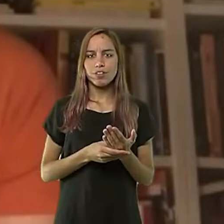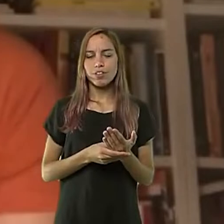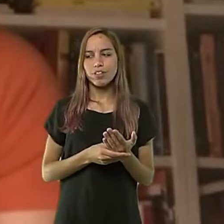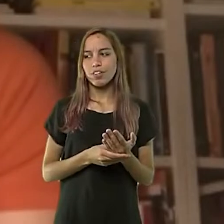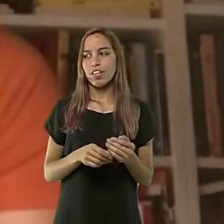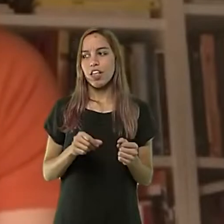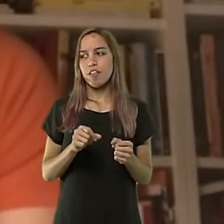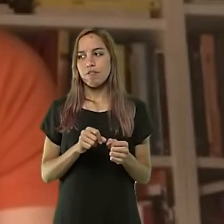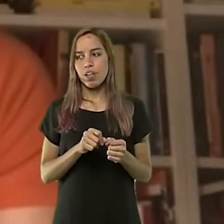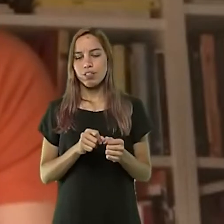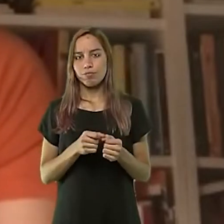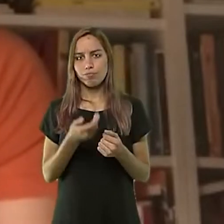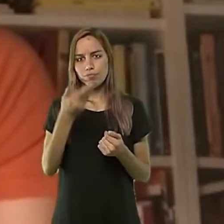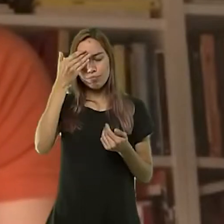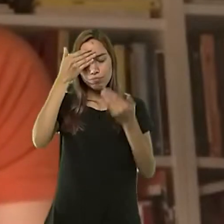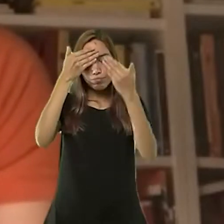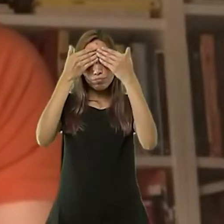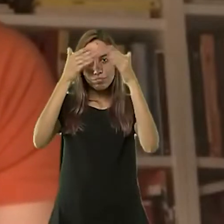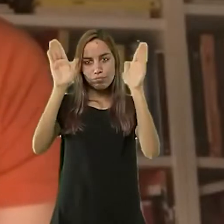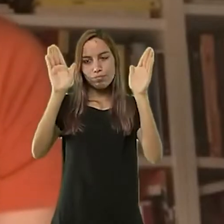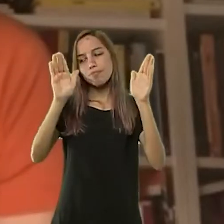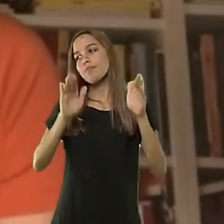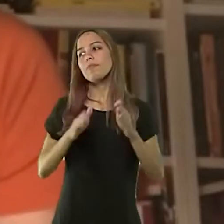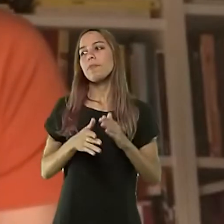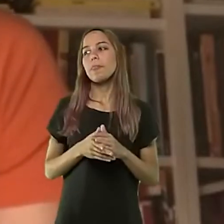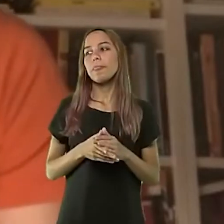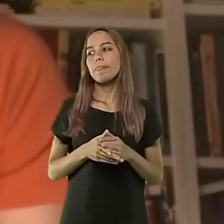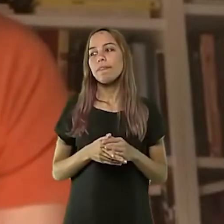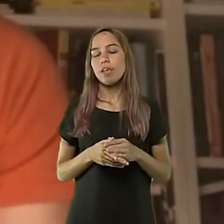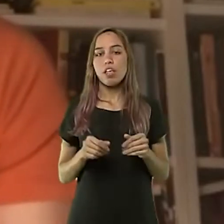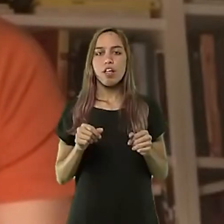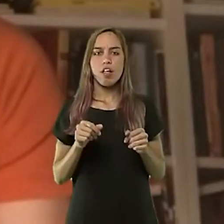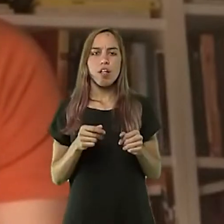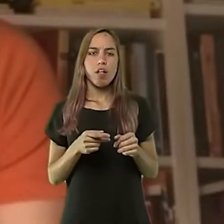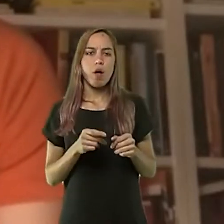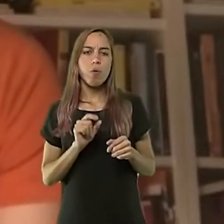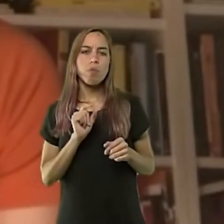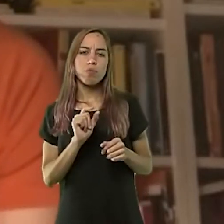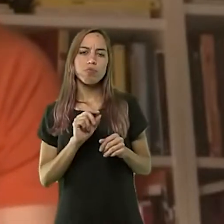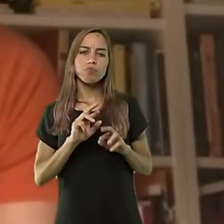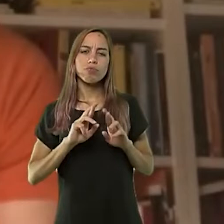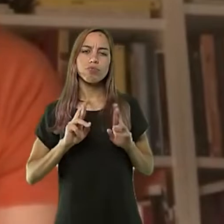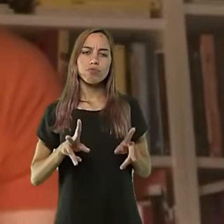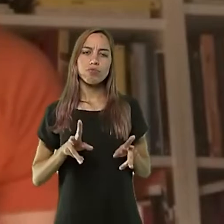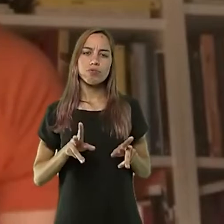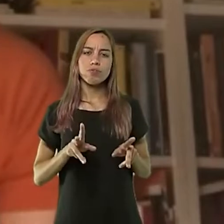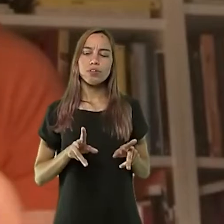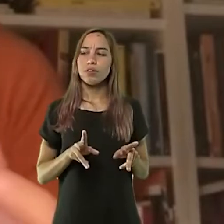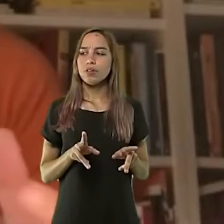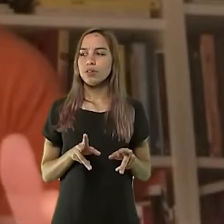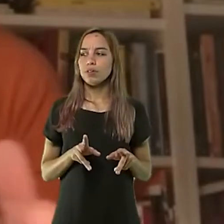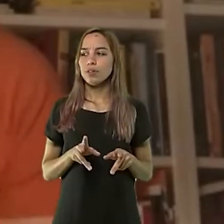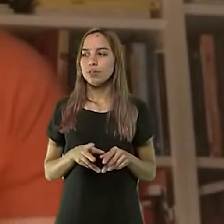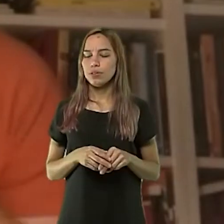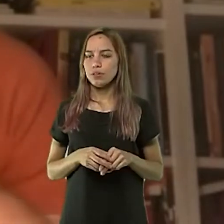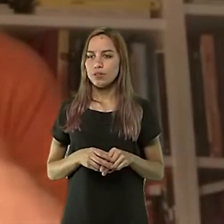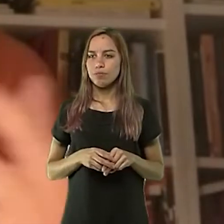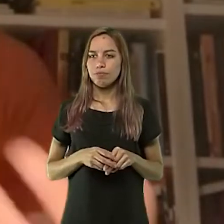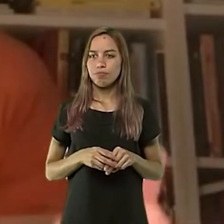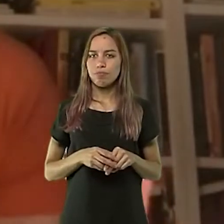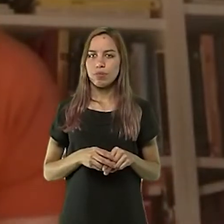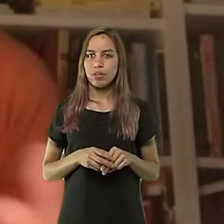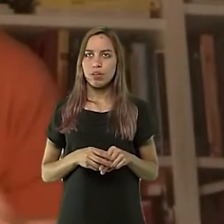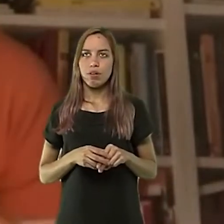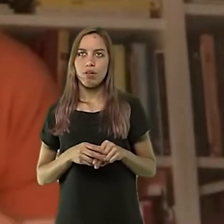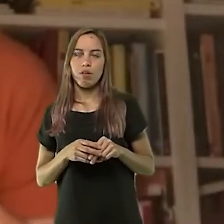fale de coisas um pouco diferentes, sobretudo a relação entre o abandono,